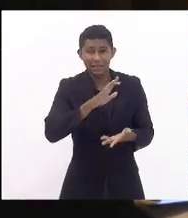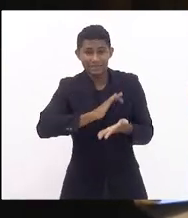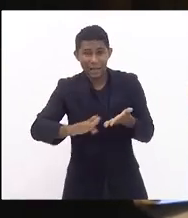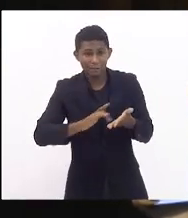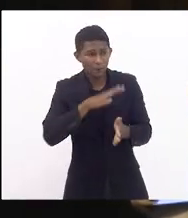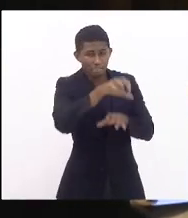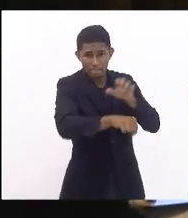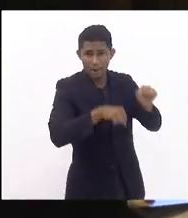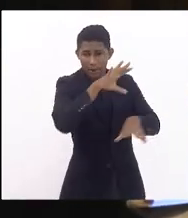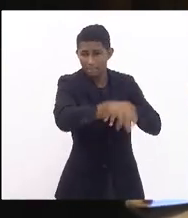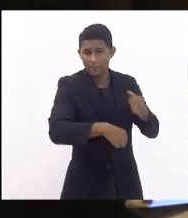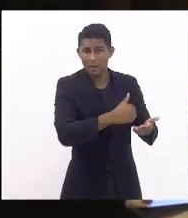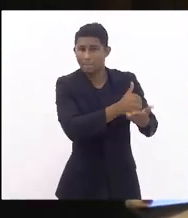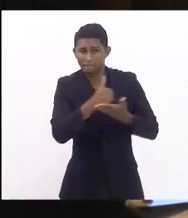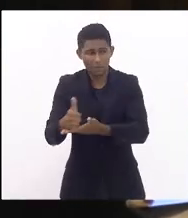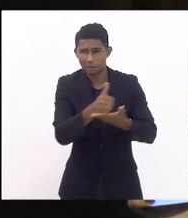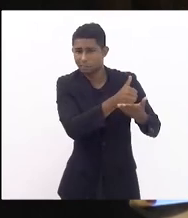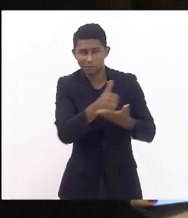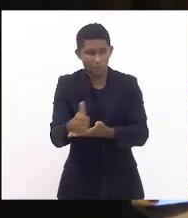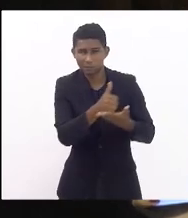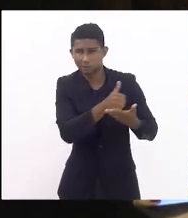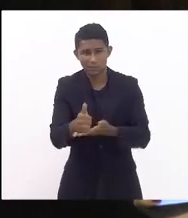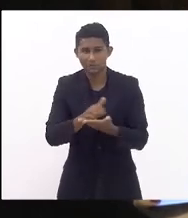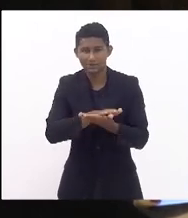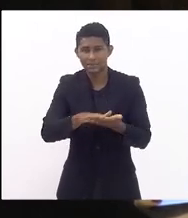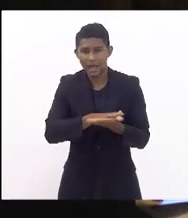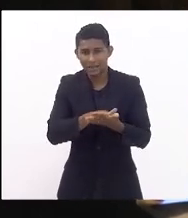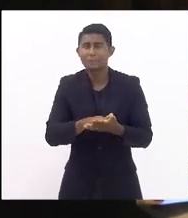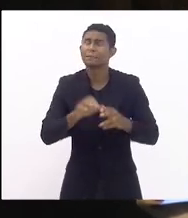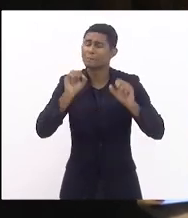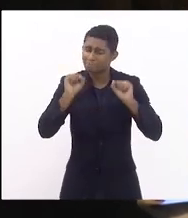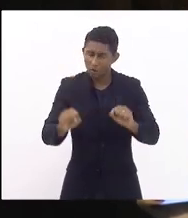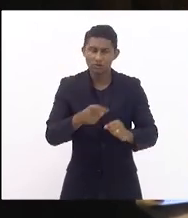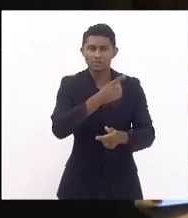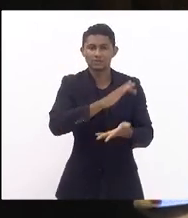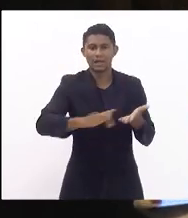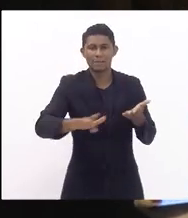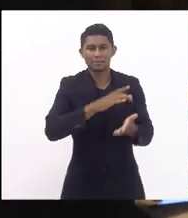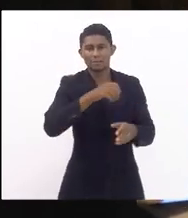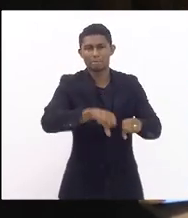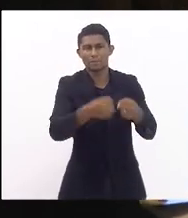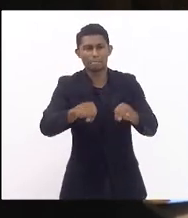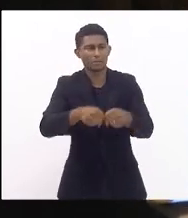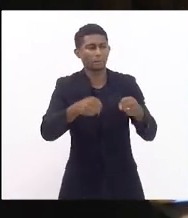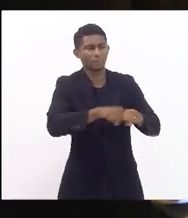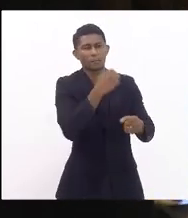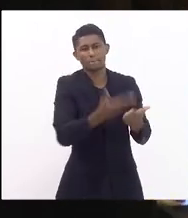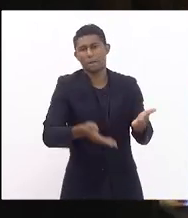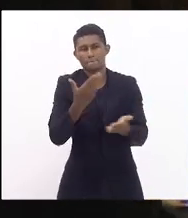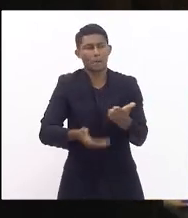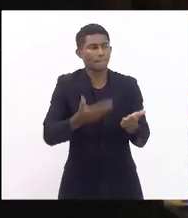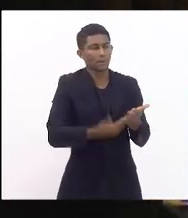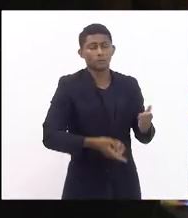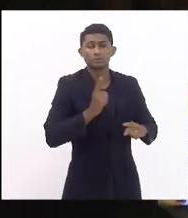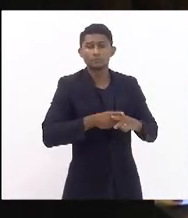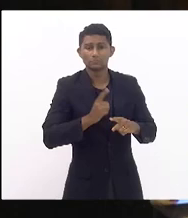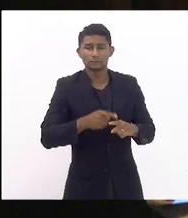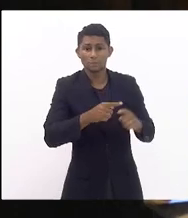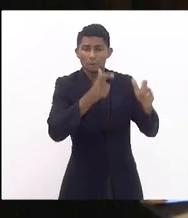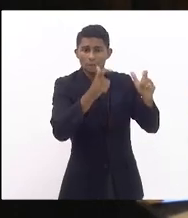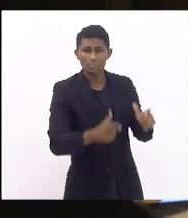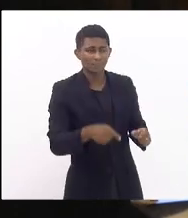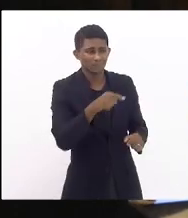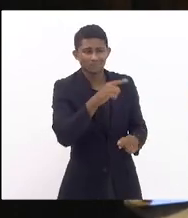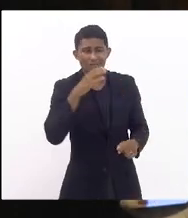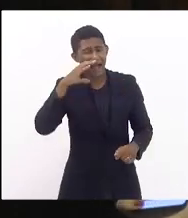possível, corremos o grande risco até de ter a perca desses equipamentos, pelo local não ser